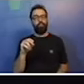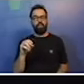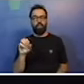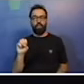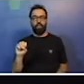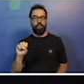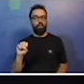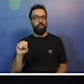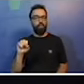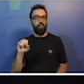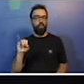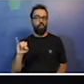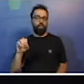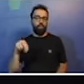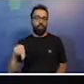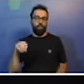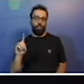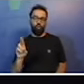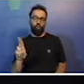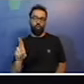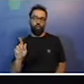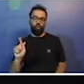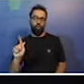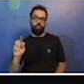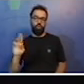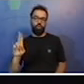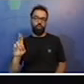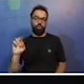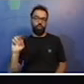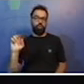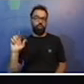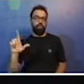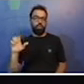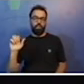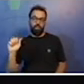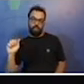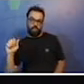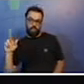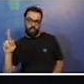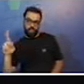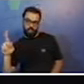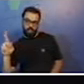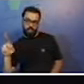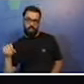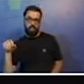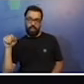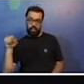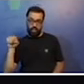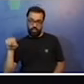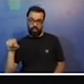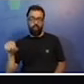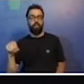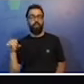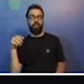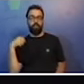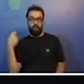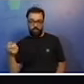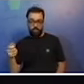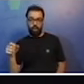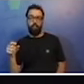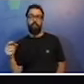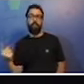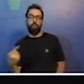ok? As figurinhas do álbum era a alegria do garoto. Que eram